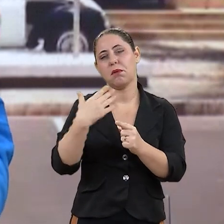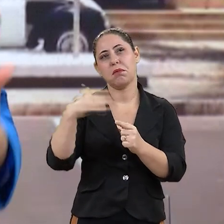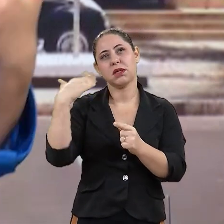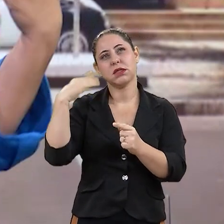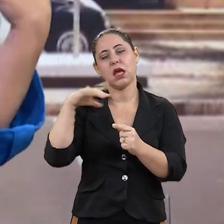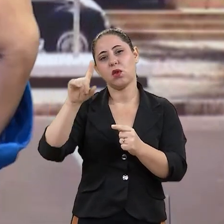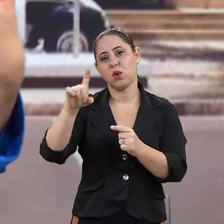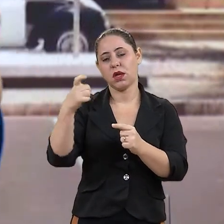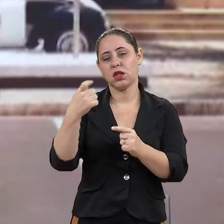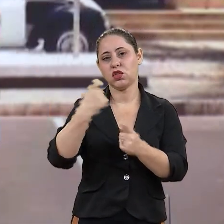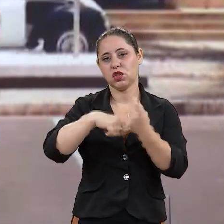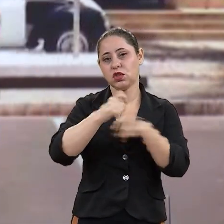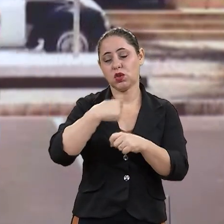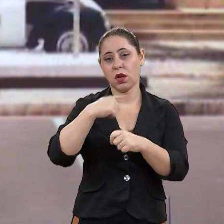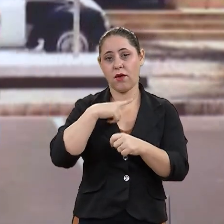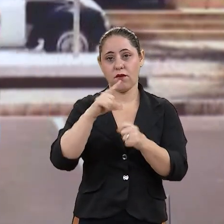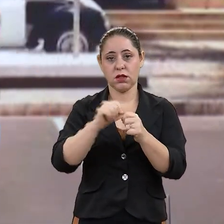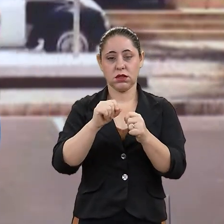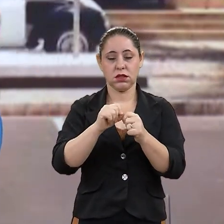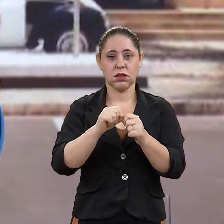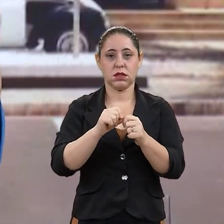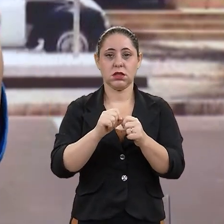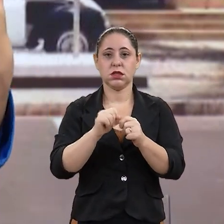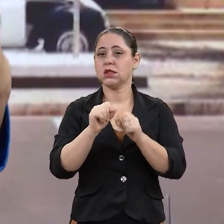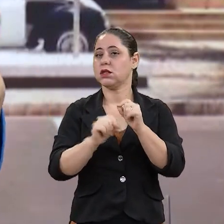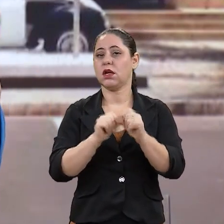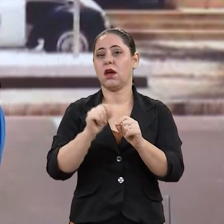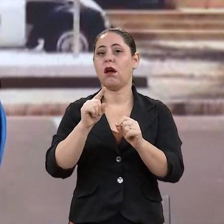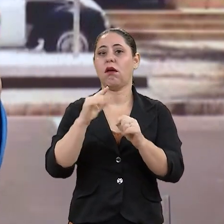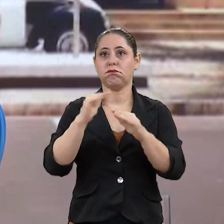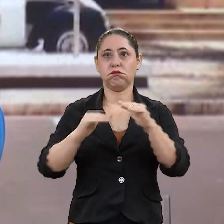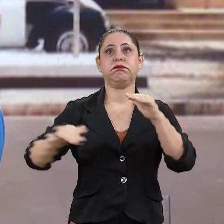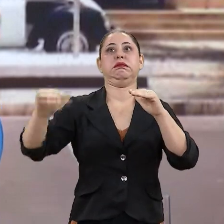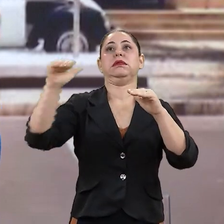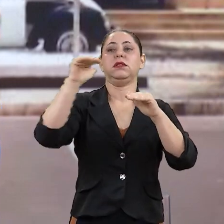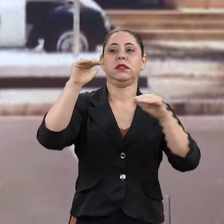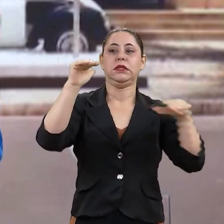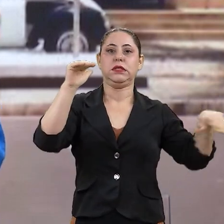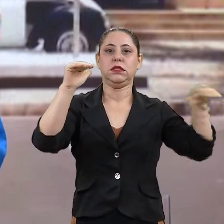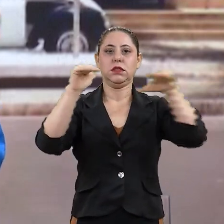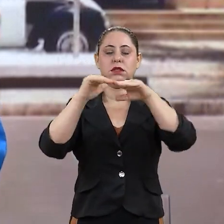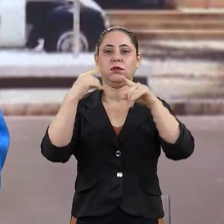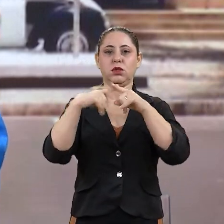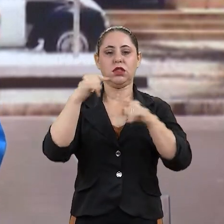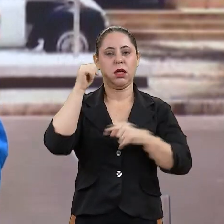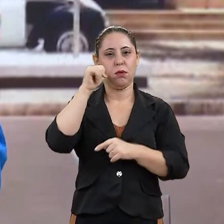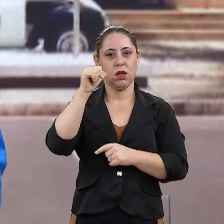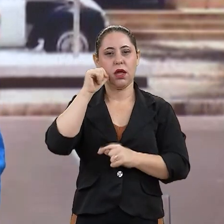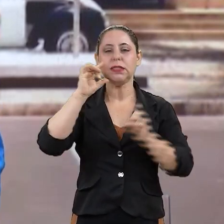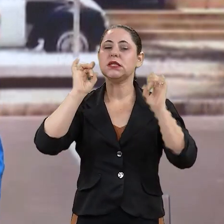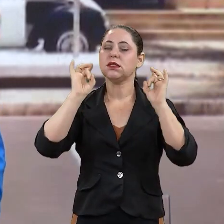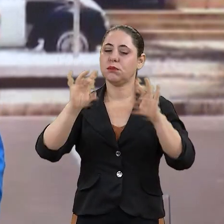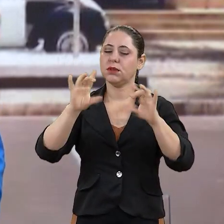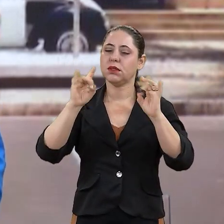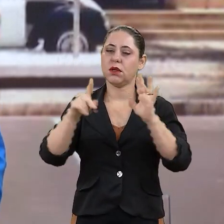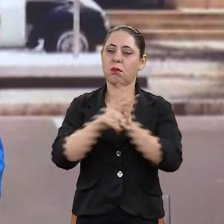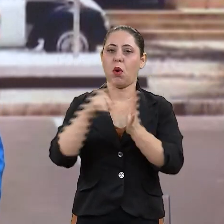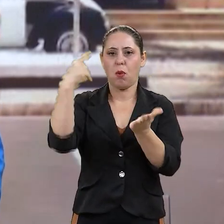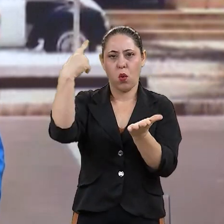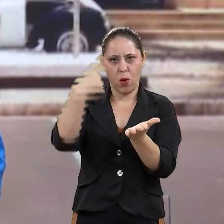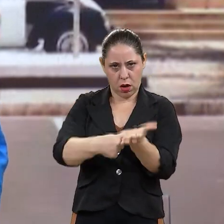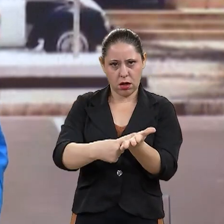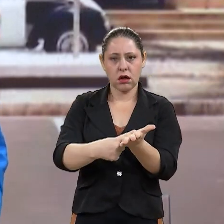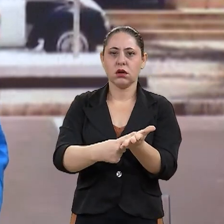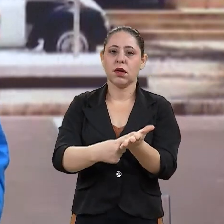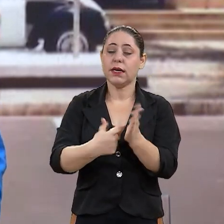coisa foi feita pelas ex-gestoras que passaram por mim. A régua é alta, porque mulheres muito especiais,